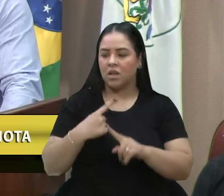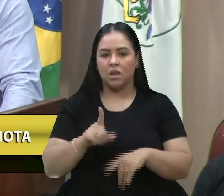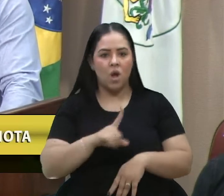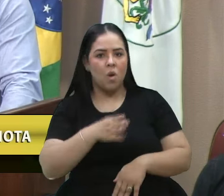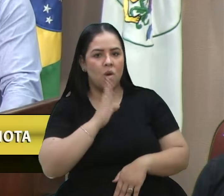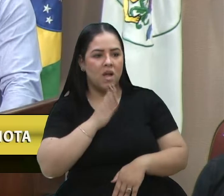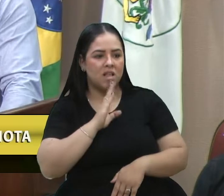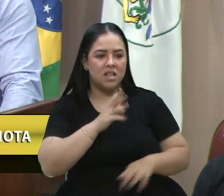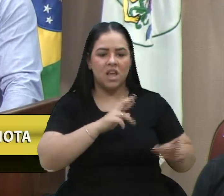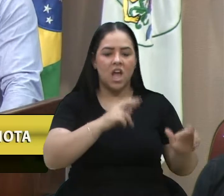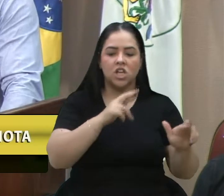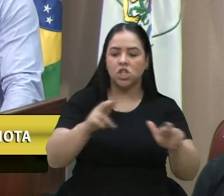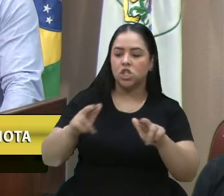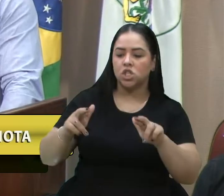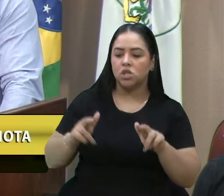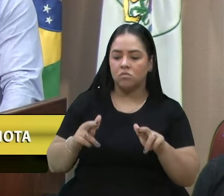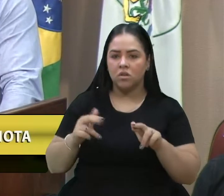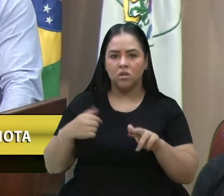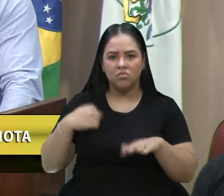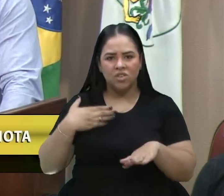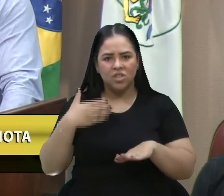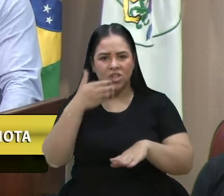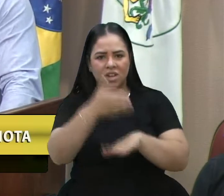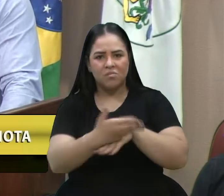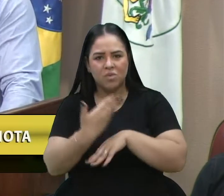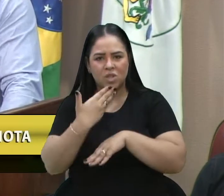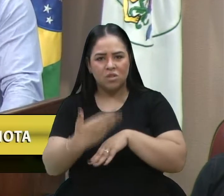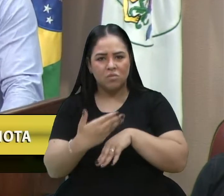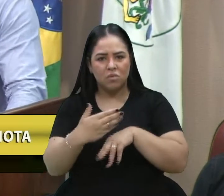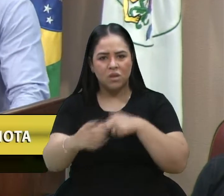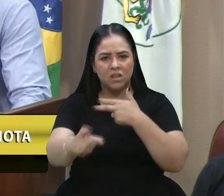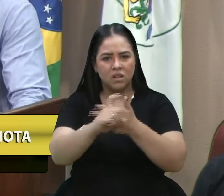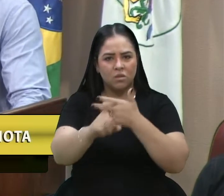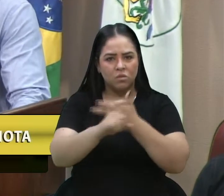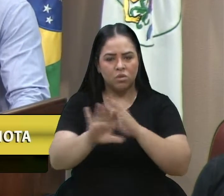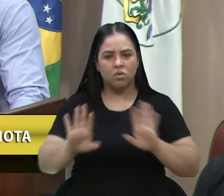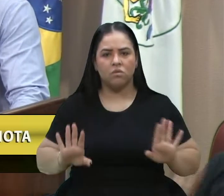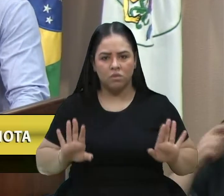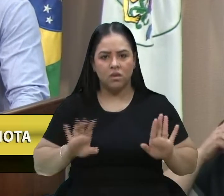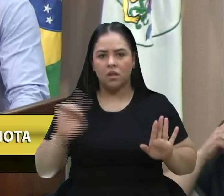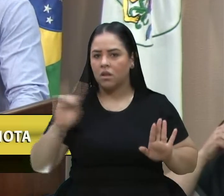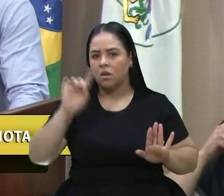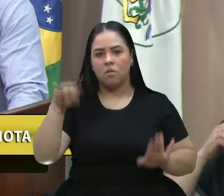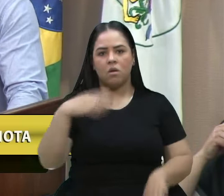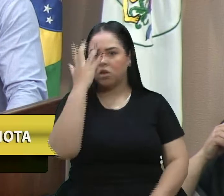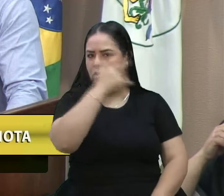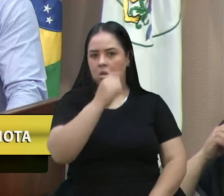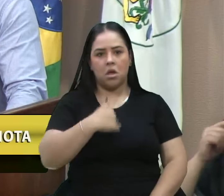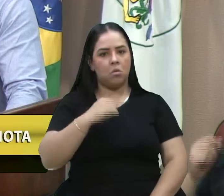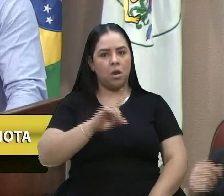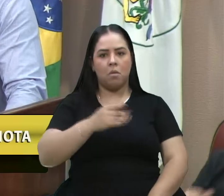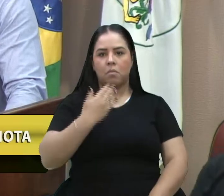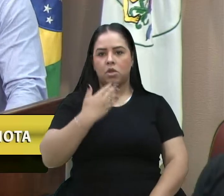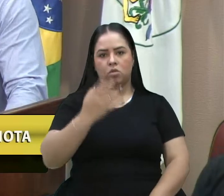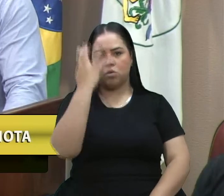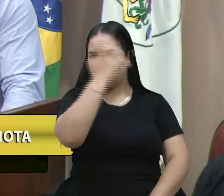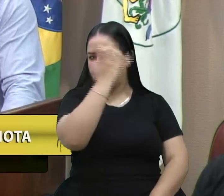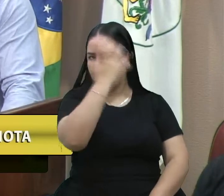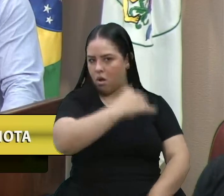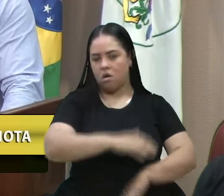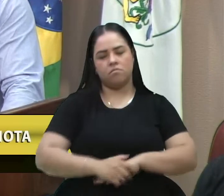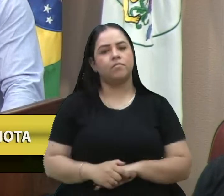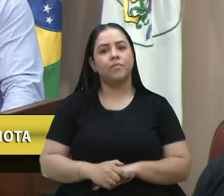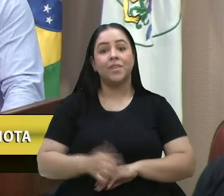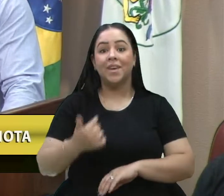região, para chegar lá e pedir para o executivo, e não foi o Adiló, eu não pedi para o Adiló, eu pedi